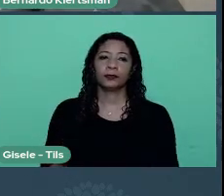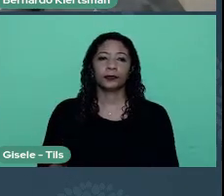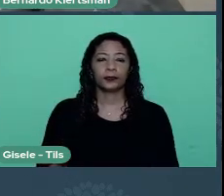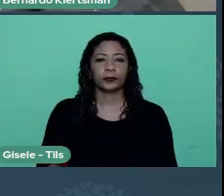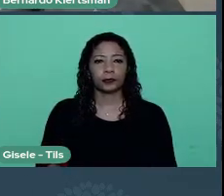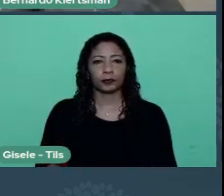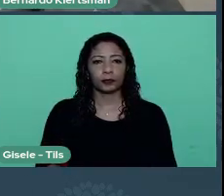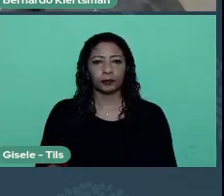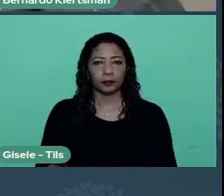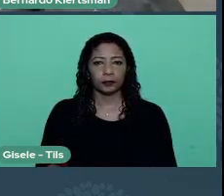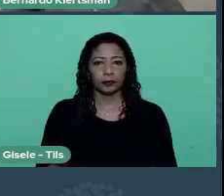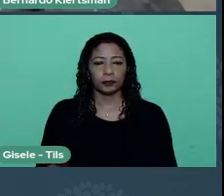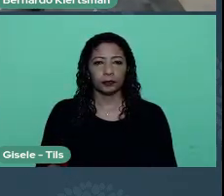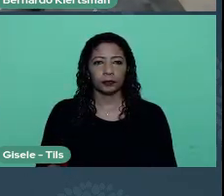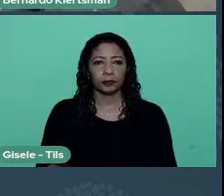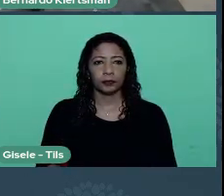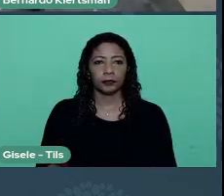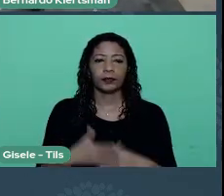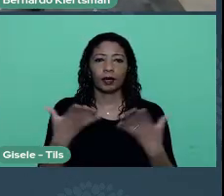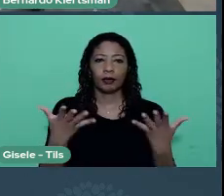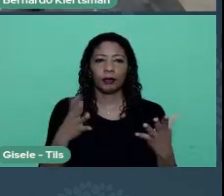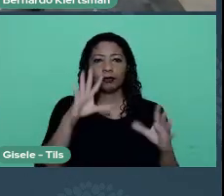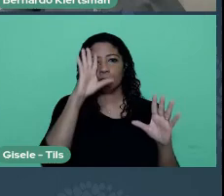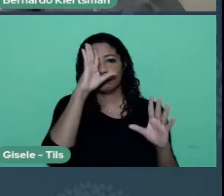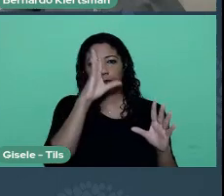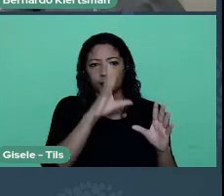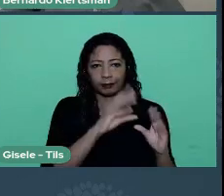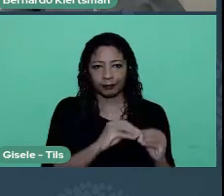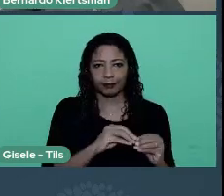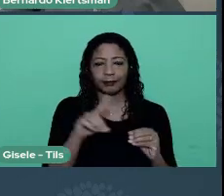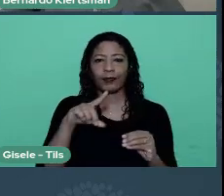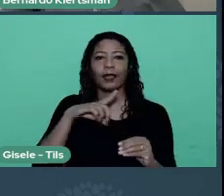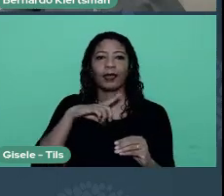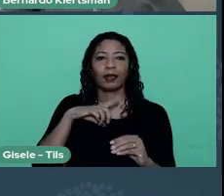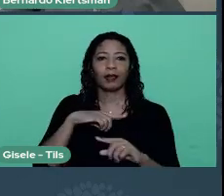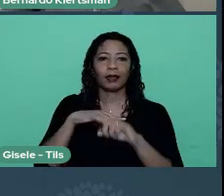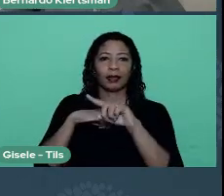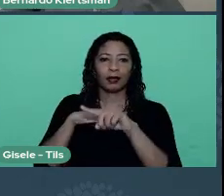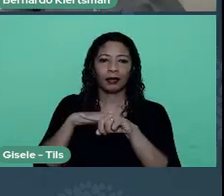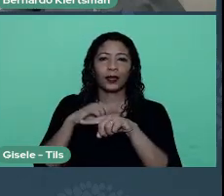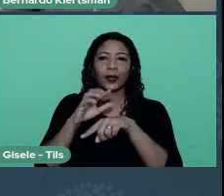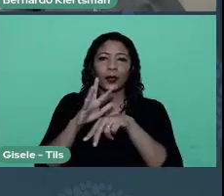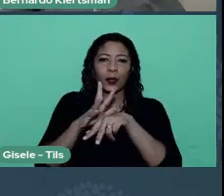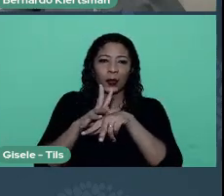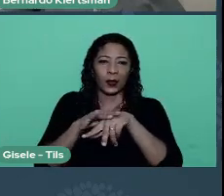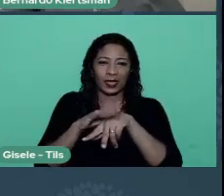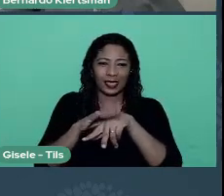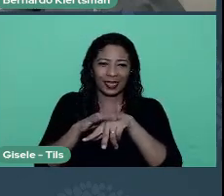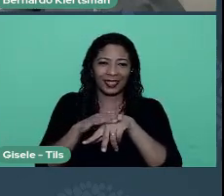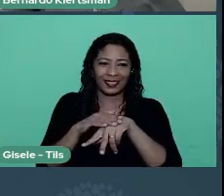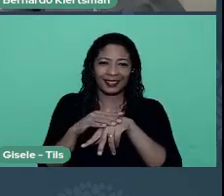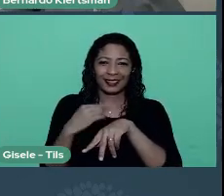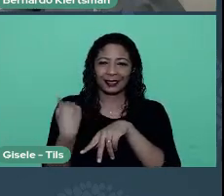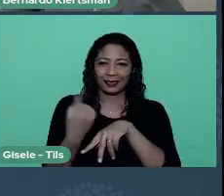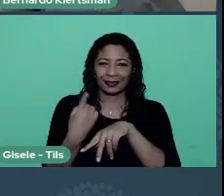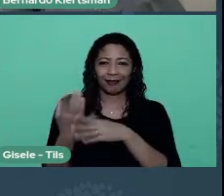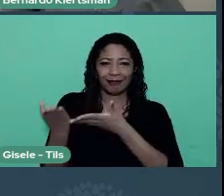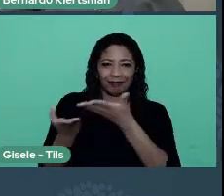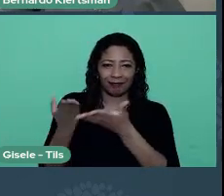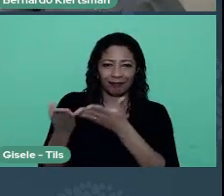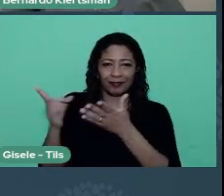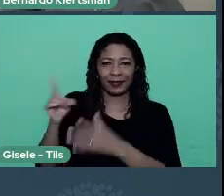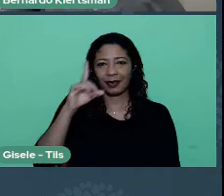gostaria que fosse. Então, para terminar, eu trouxe aqui um pacientinho nosso do ambulatório, lá na Santa